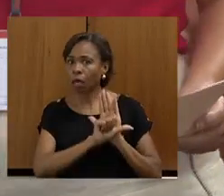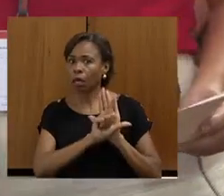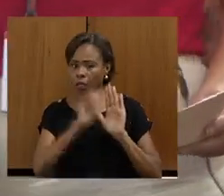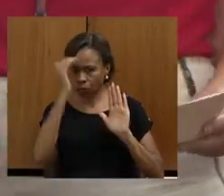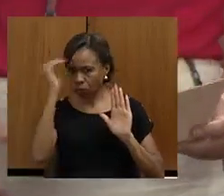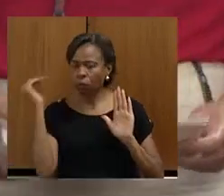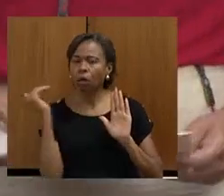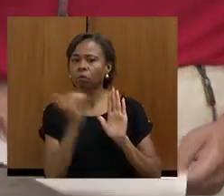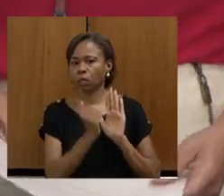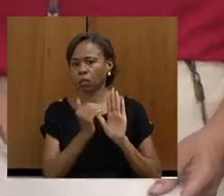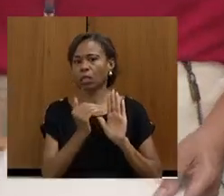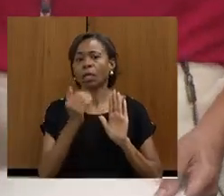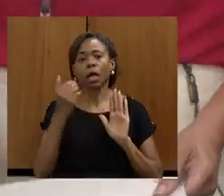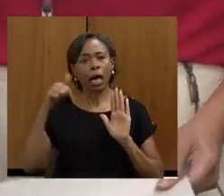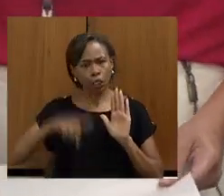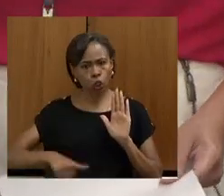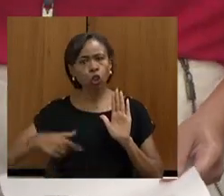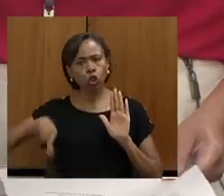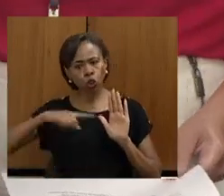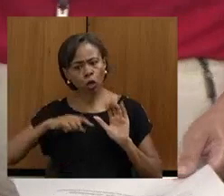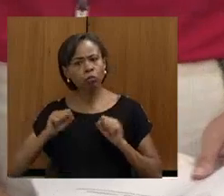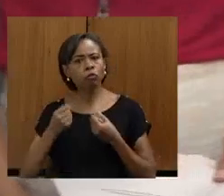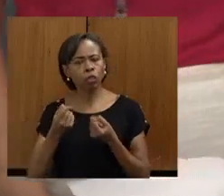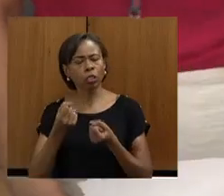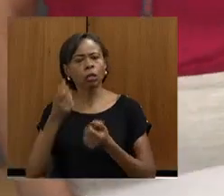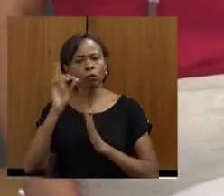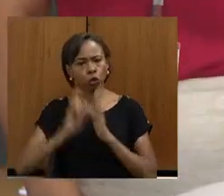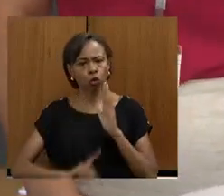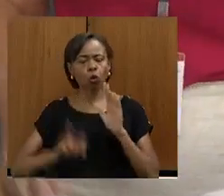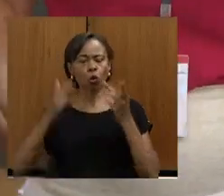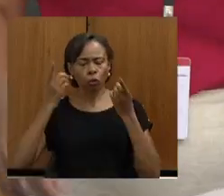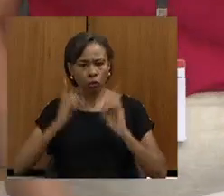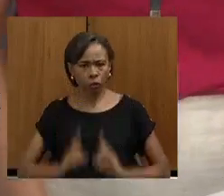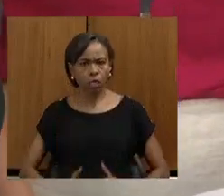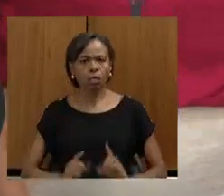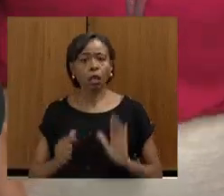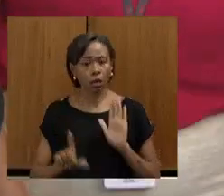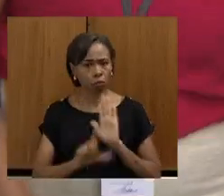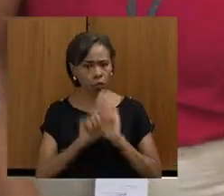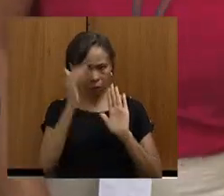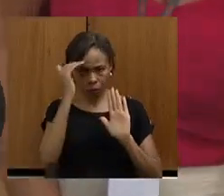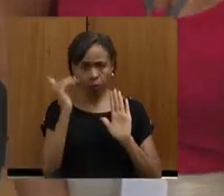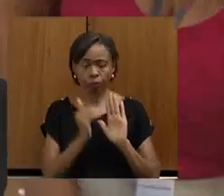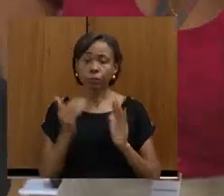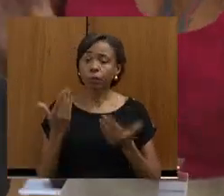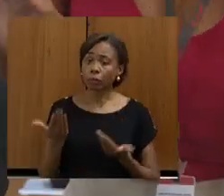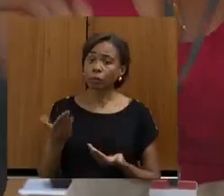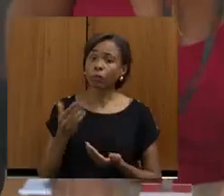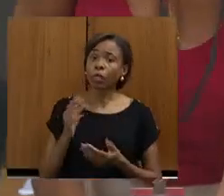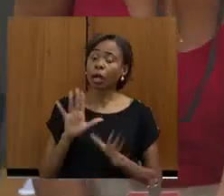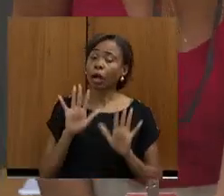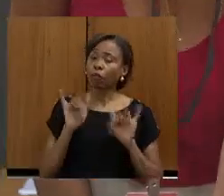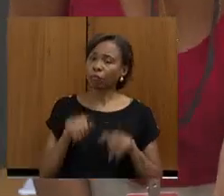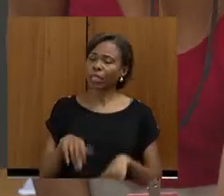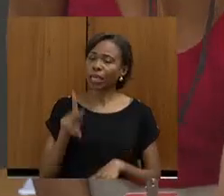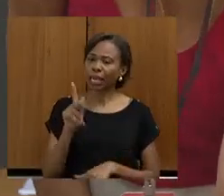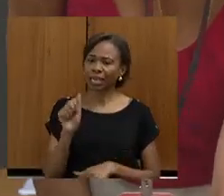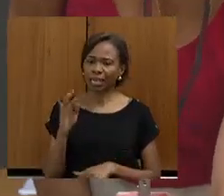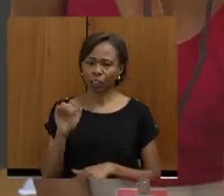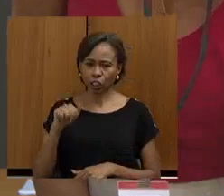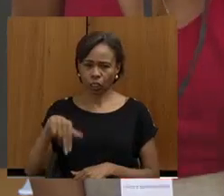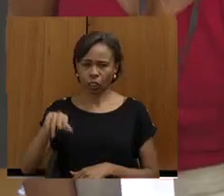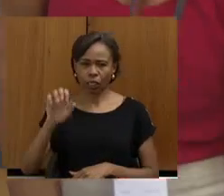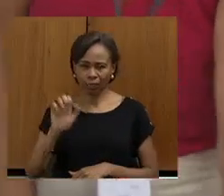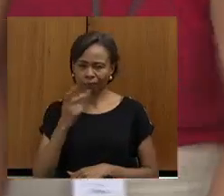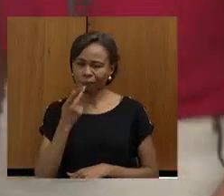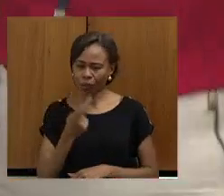defesa das pessoas com deficiência, possa ser cumprida e possa valer. E a Catiana, eu termino com a fala dela, ela disse uma coisa